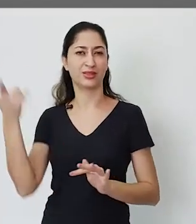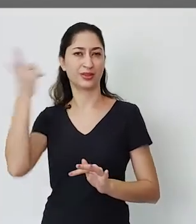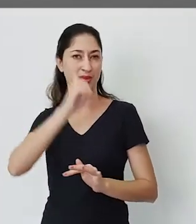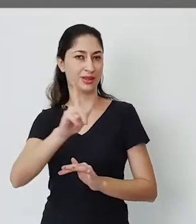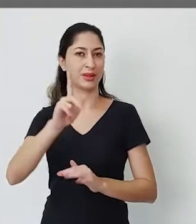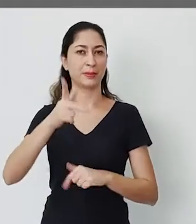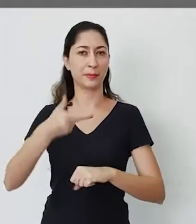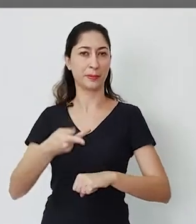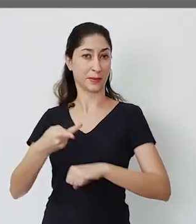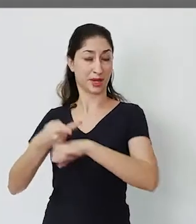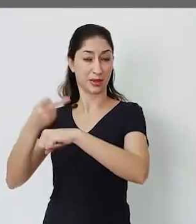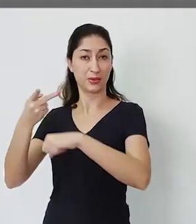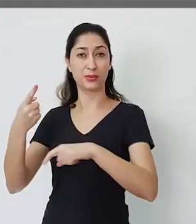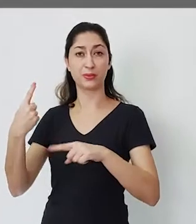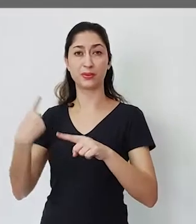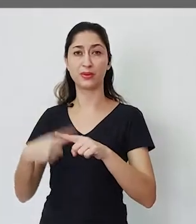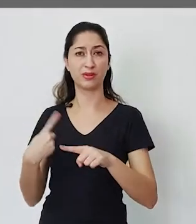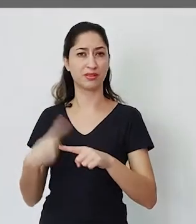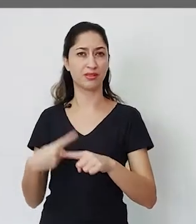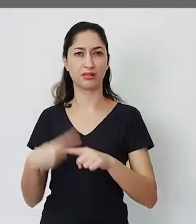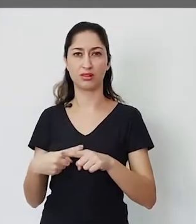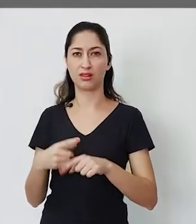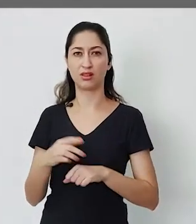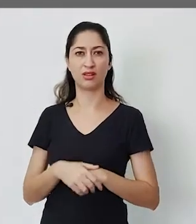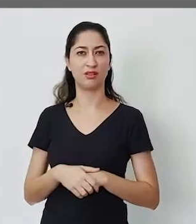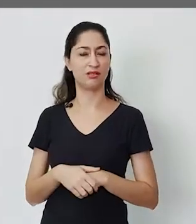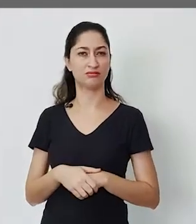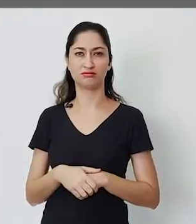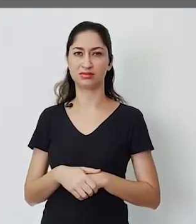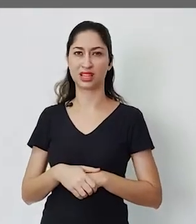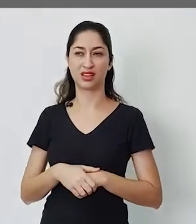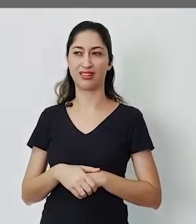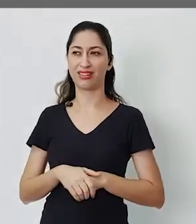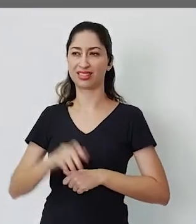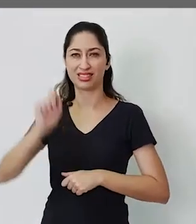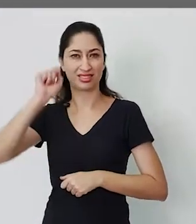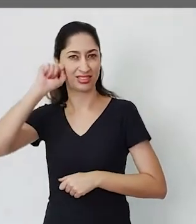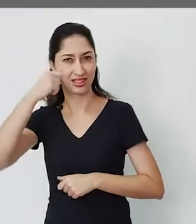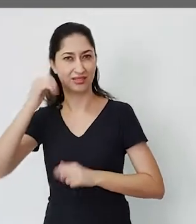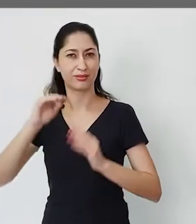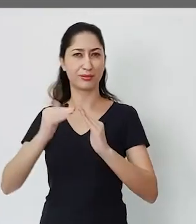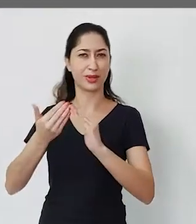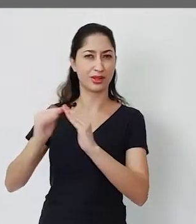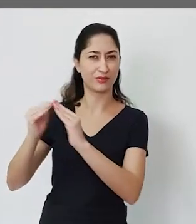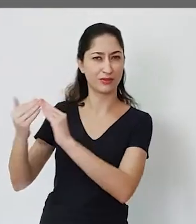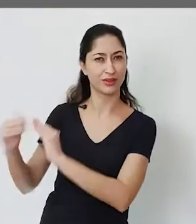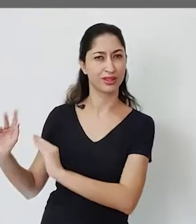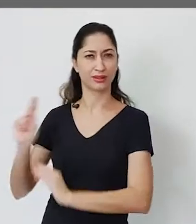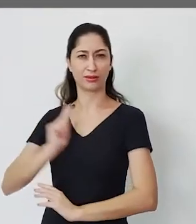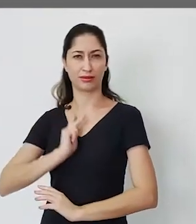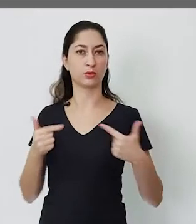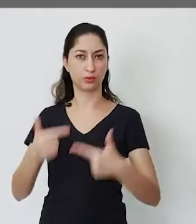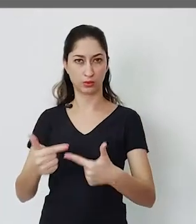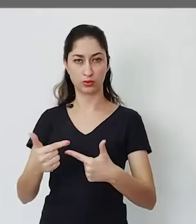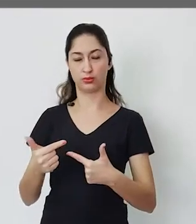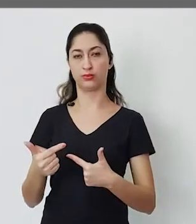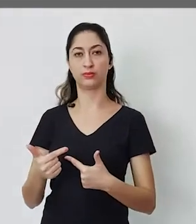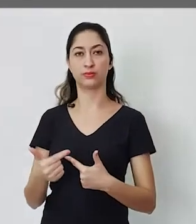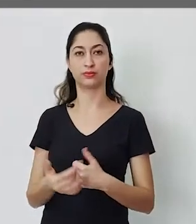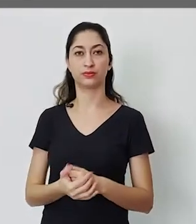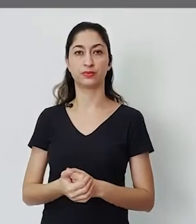Fino. Atrás ali do Robert, ele é um quadro dele, excepcional artista também.